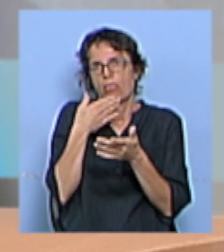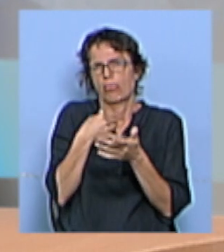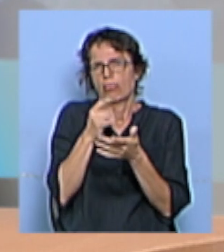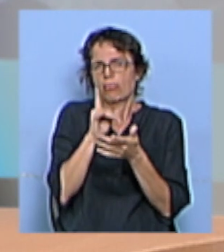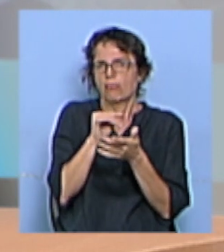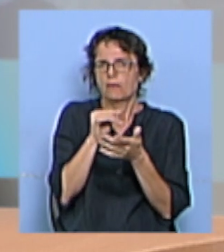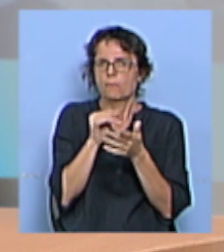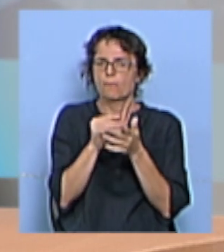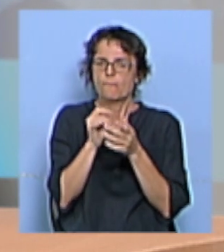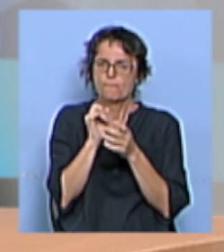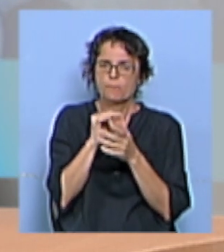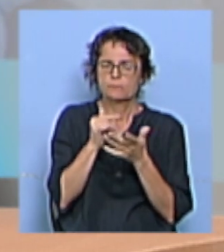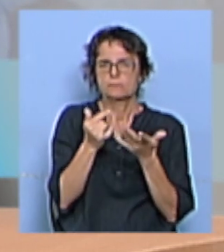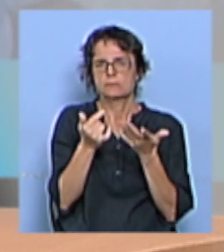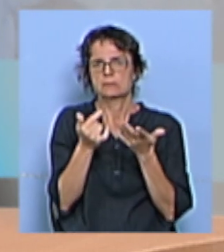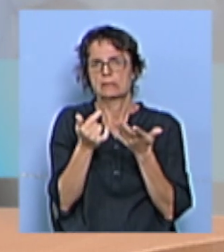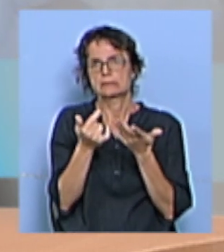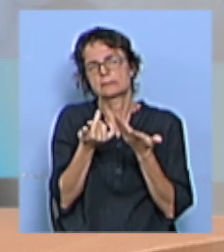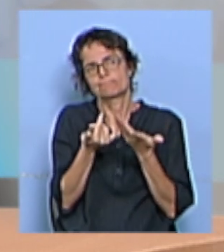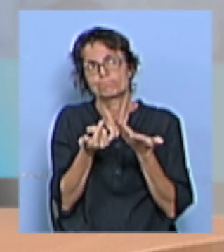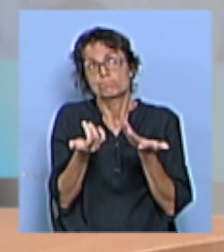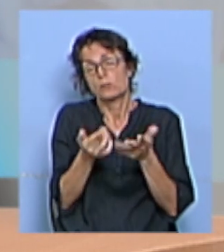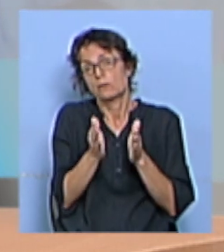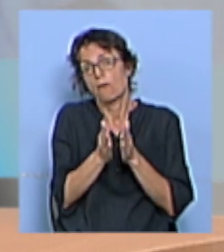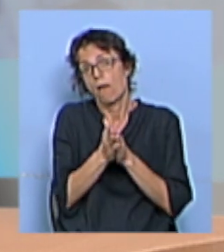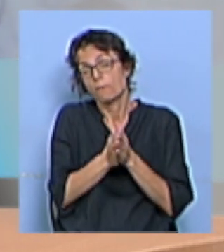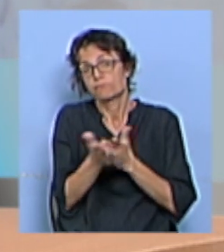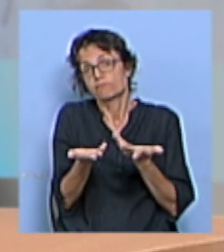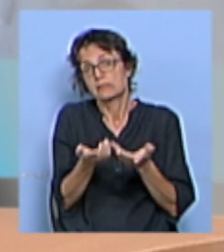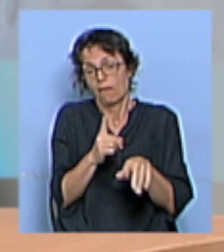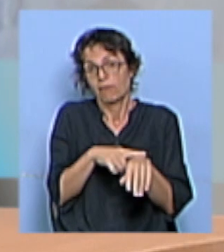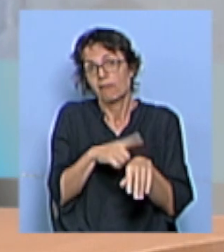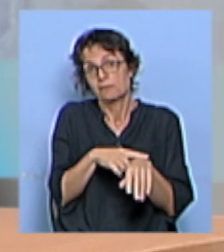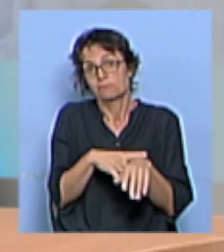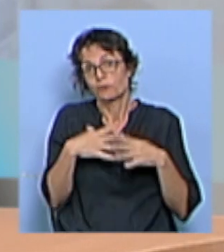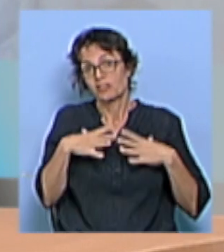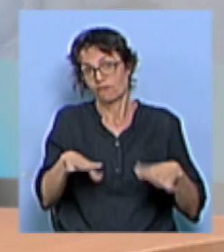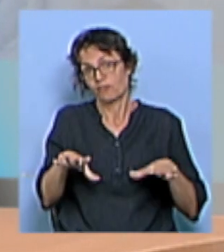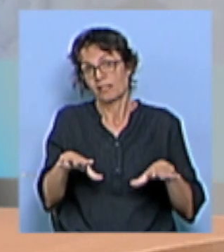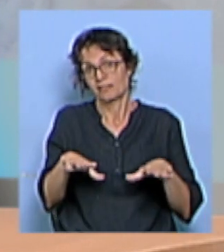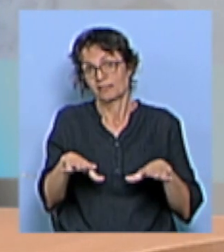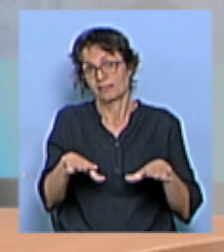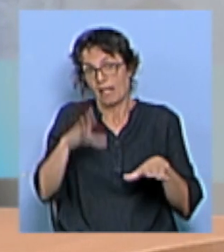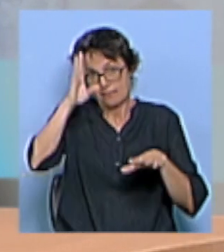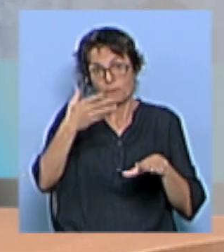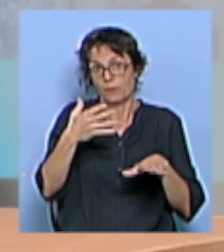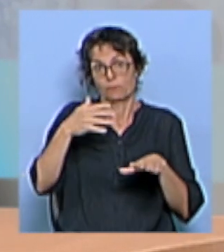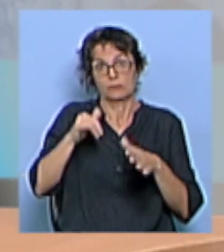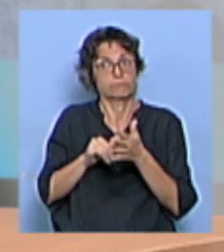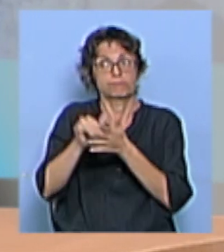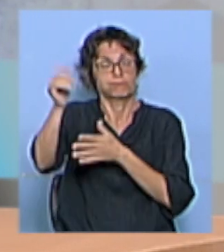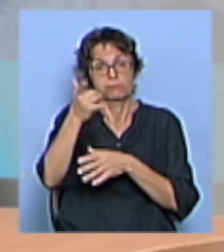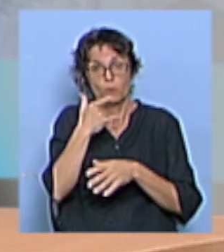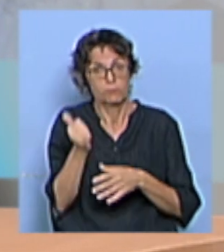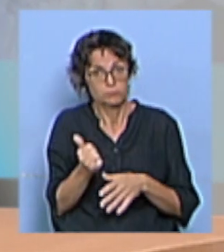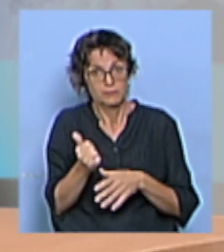realmente as maravilhas do país, quer dizer, já que não vêm tantos, que a gente não pode ir para o estrangeiro ou que os outros não podiam vir